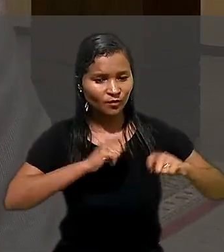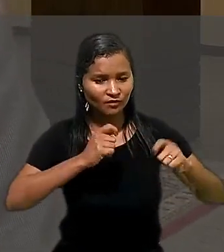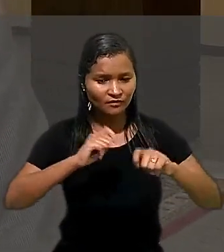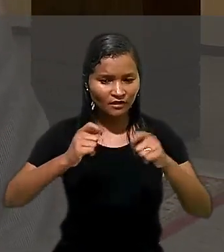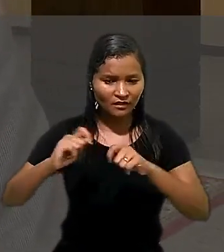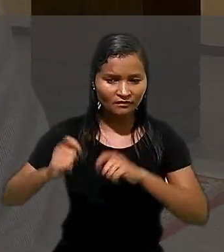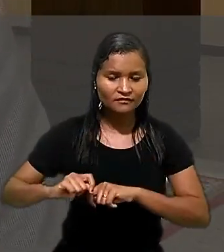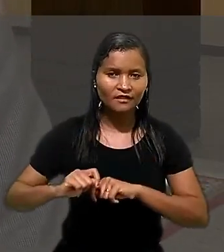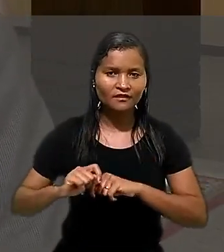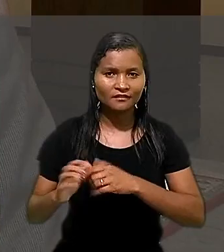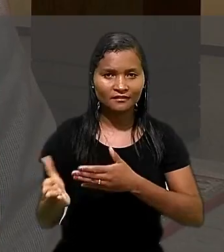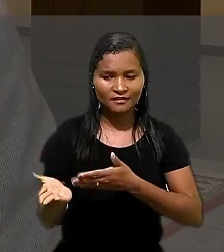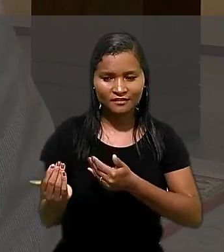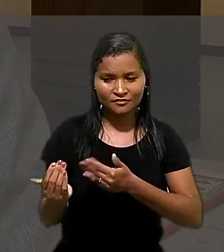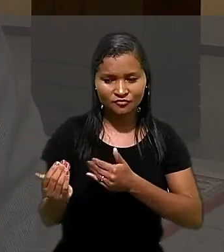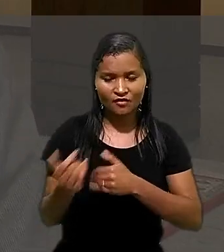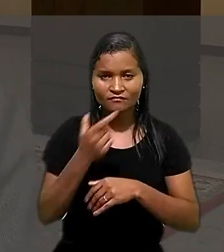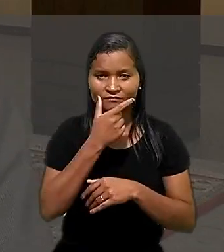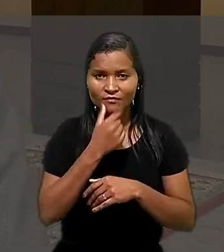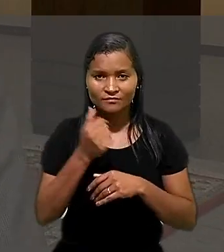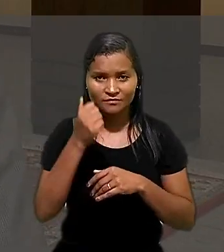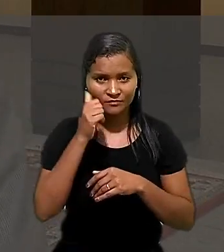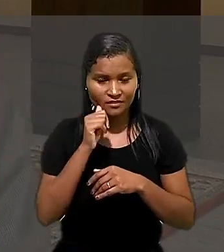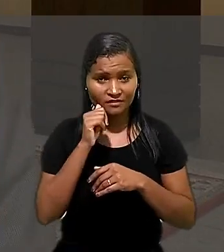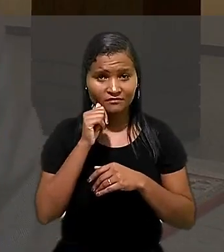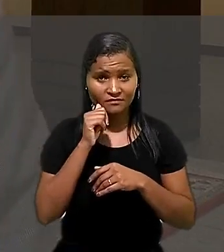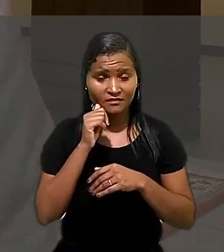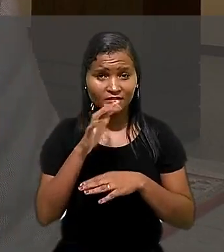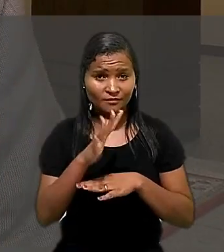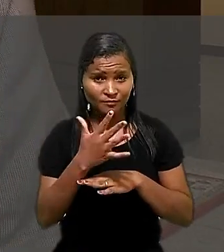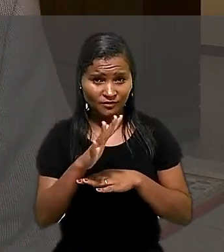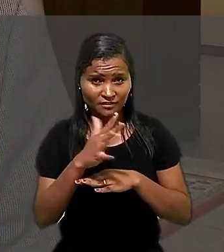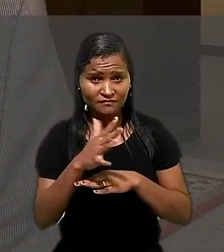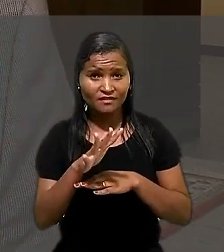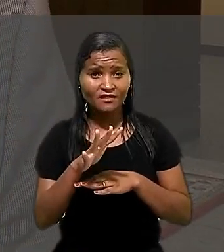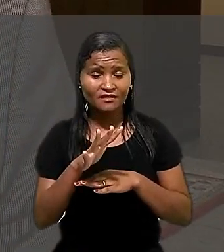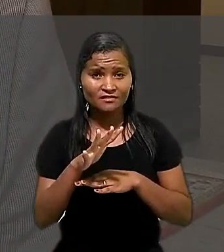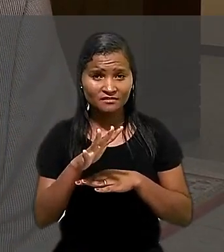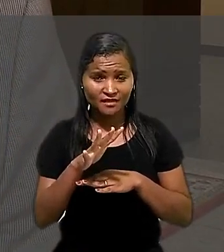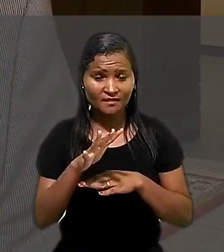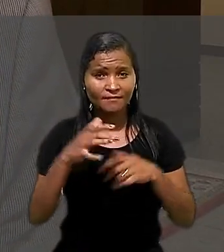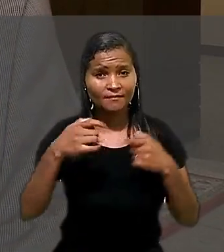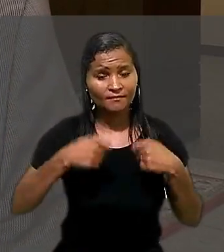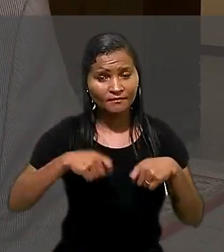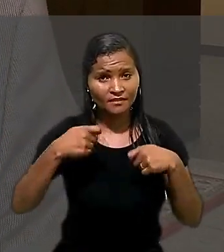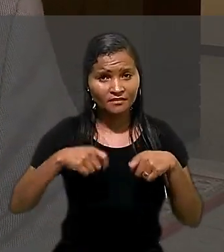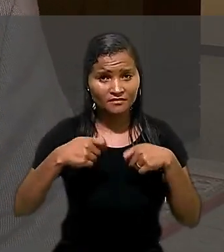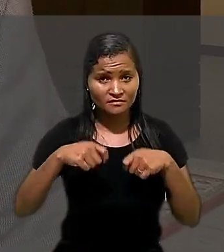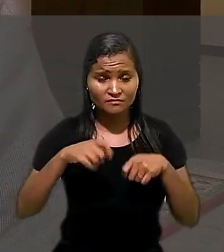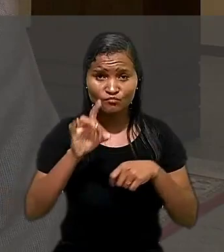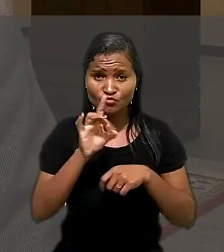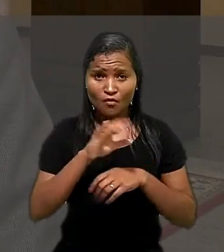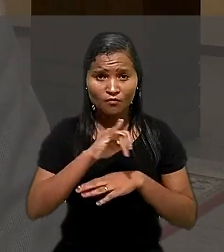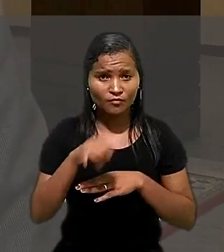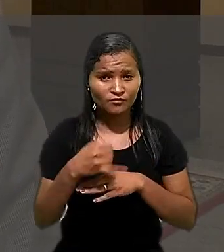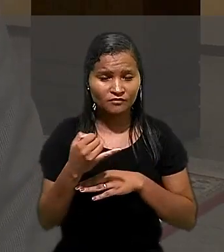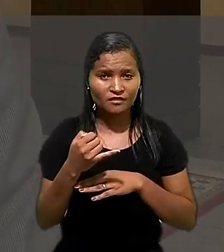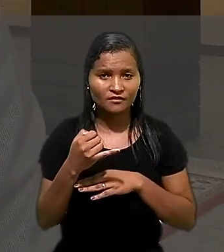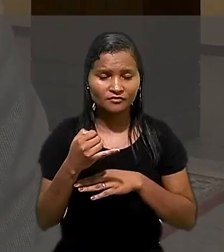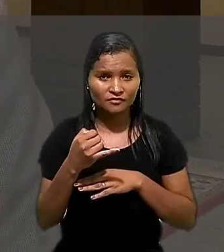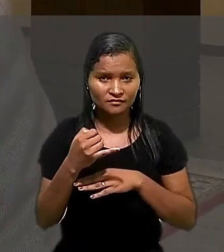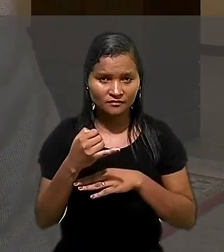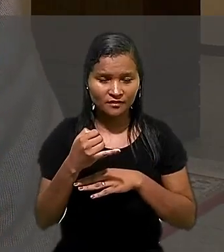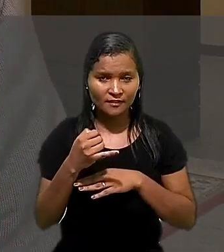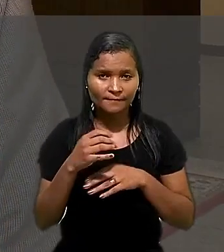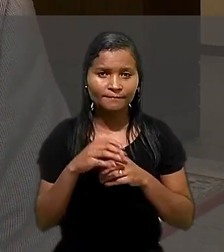as potencialidades desses jovens e dessas jovens, que muitas vezes precisam apenas de uma